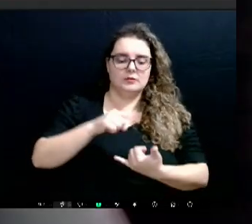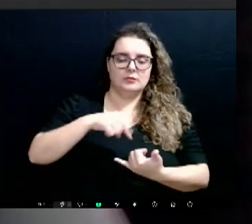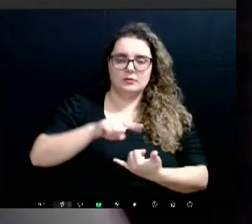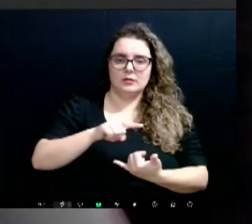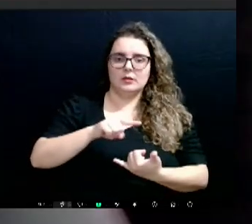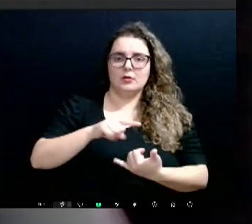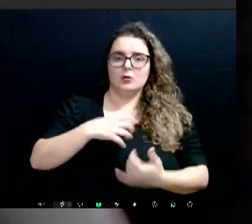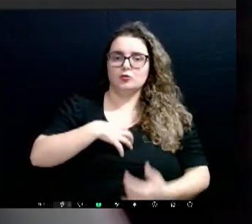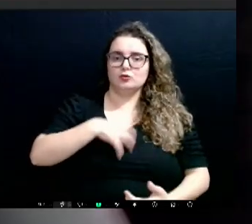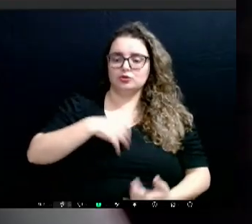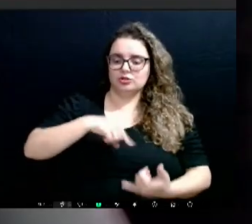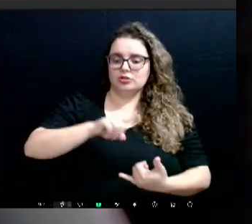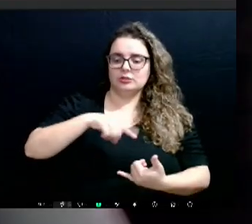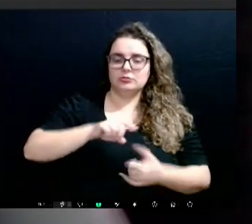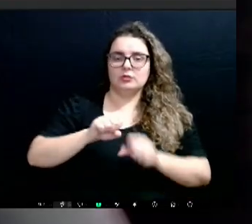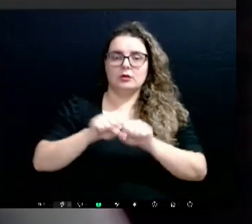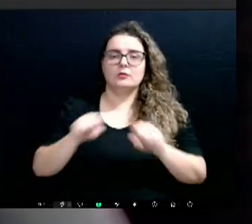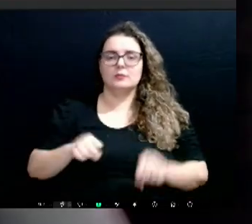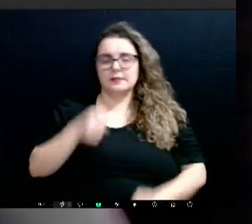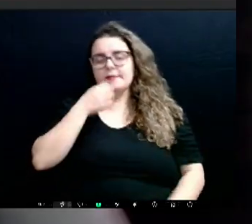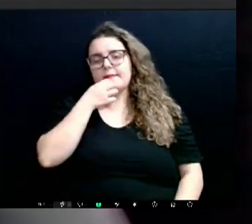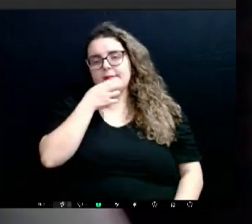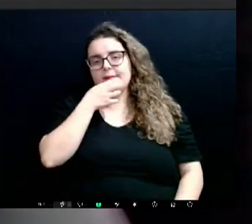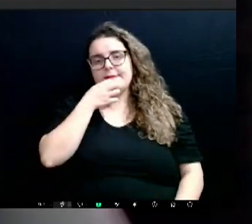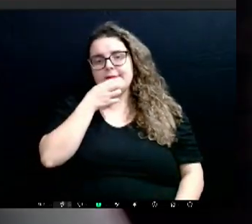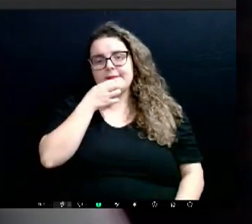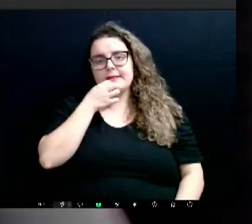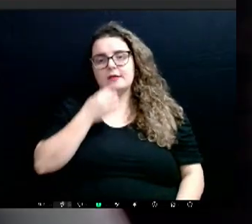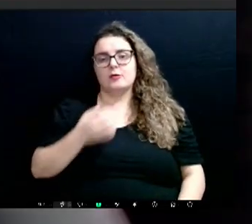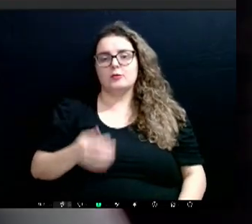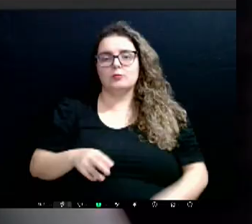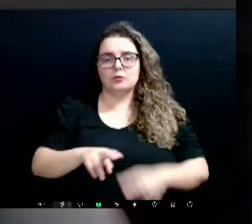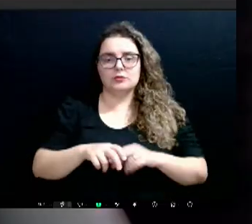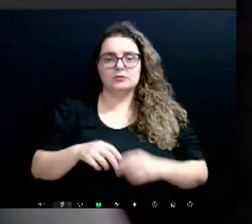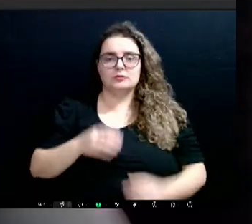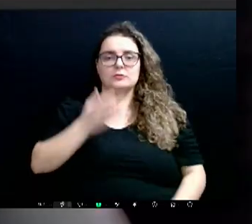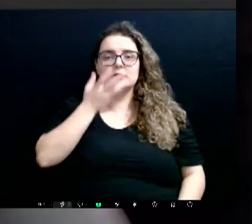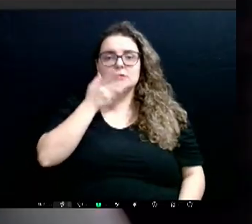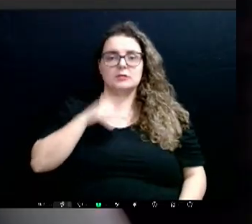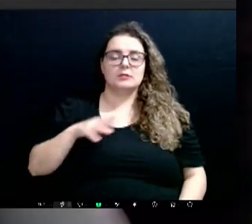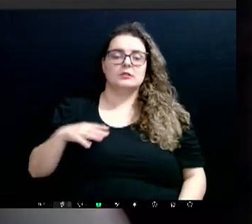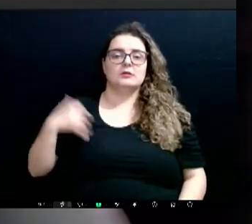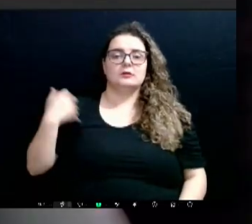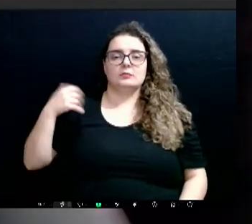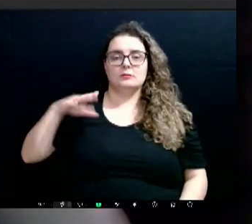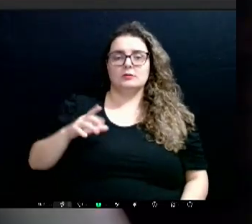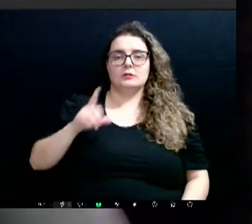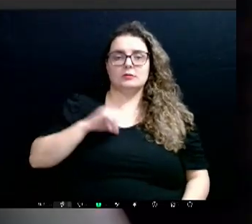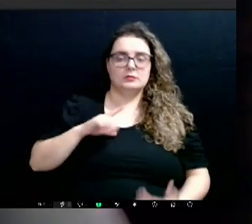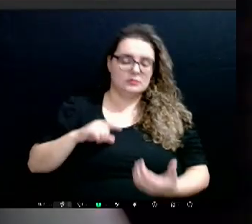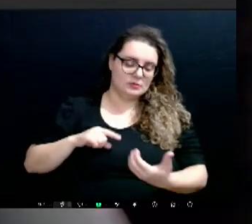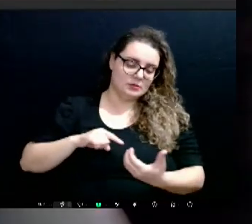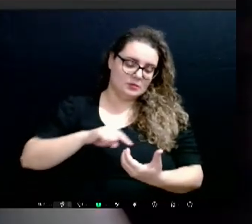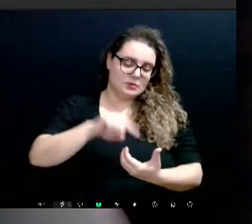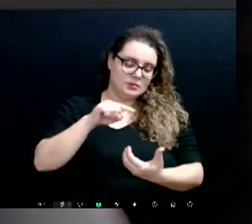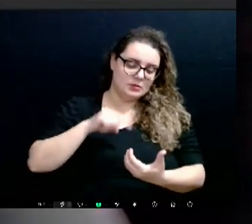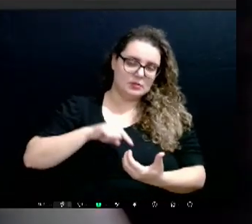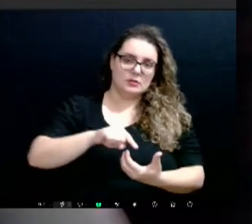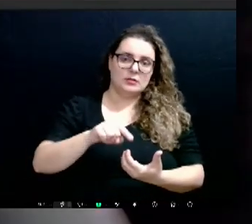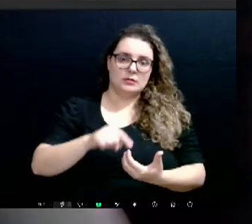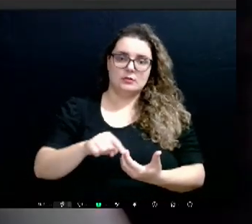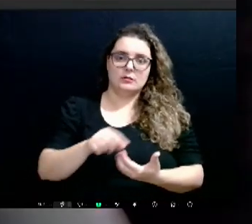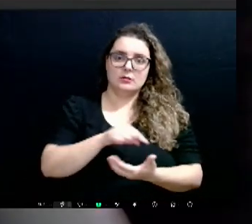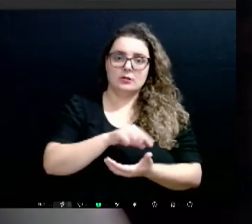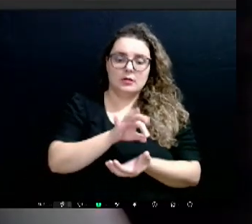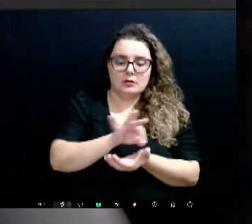um sistema. Então, por isso que a criança ela quer estar, ou o adulto, ele tem a necessidade de segurar. O aparelho é do tamanho da nossa mão, ele é